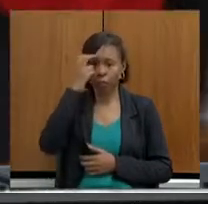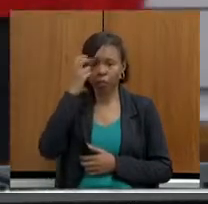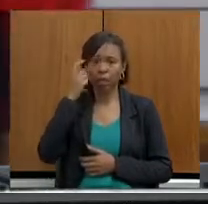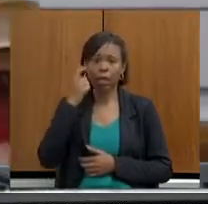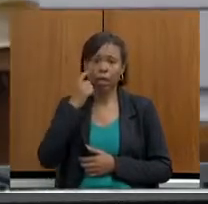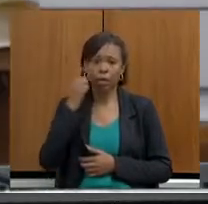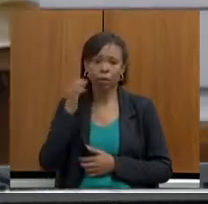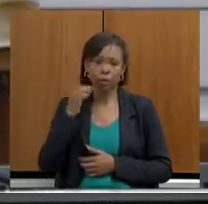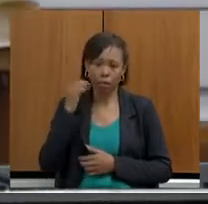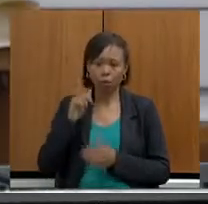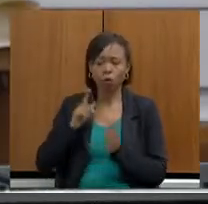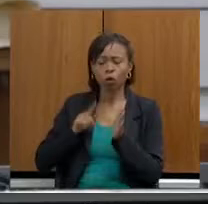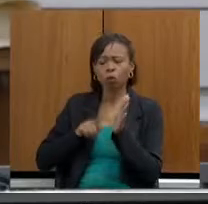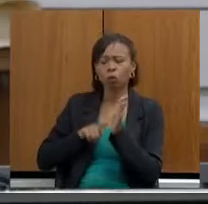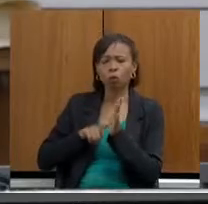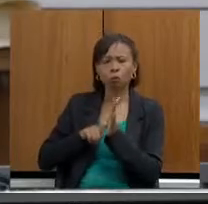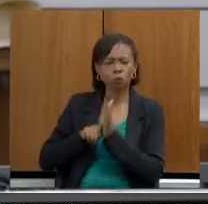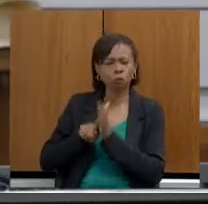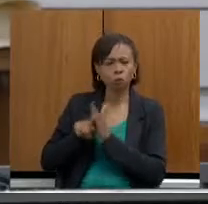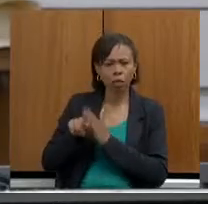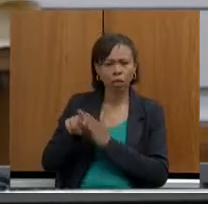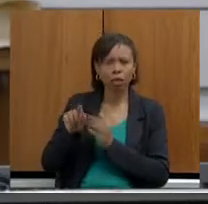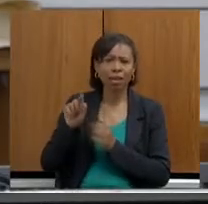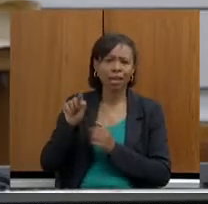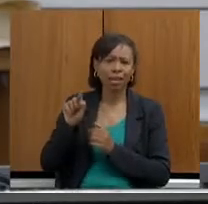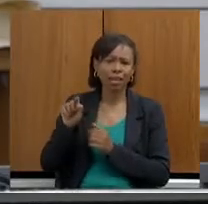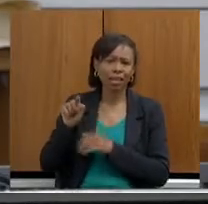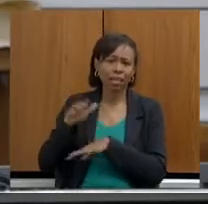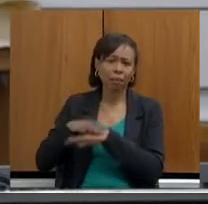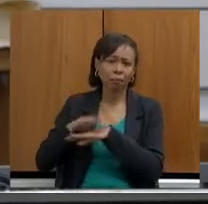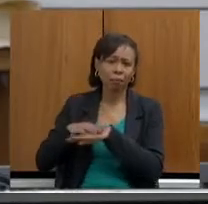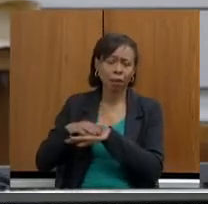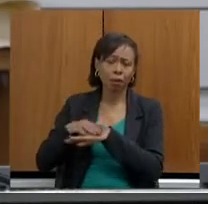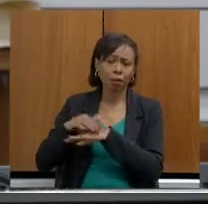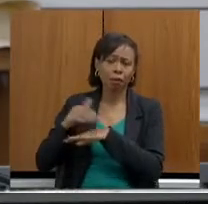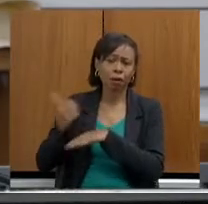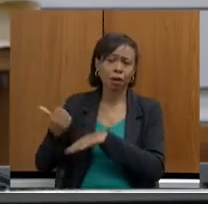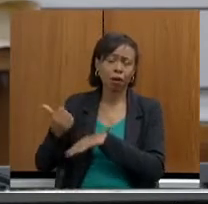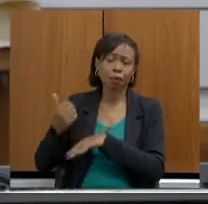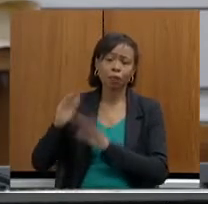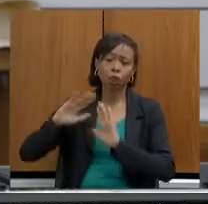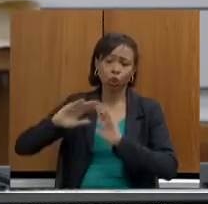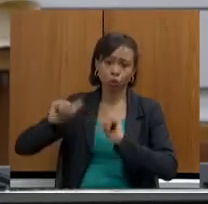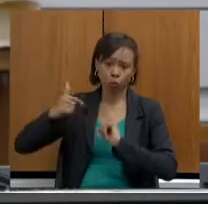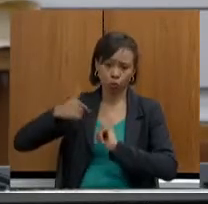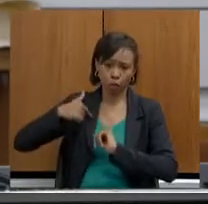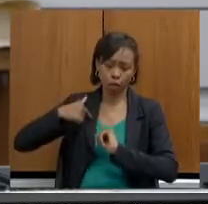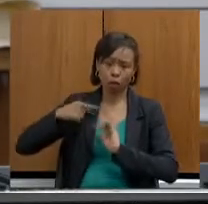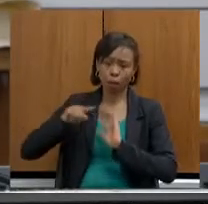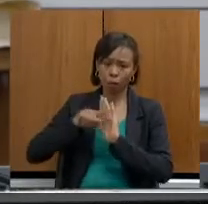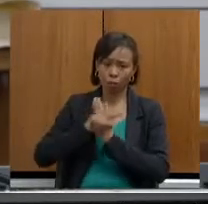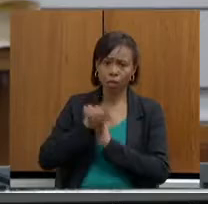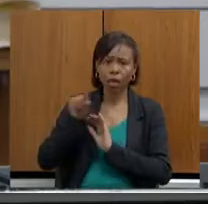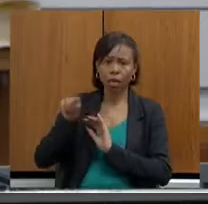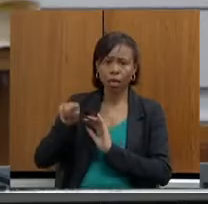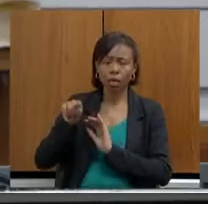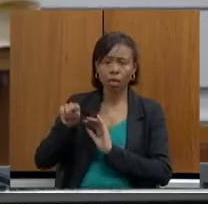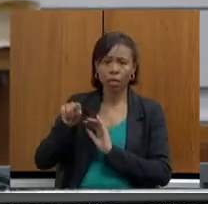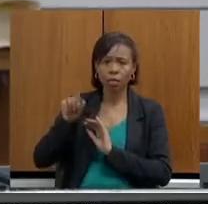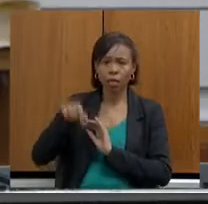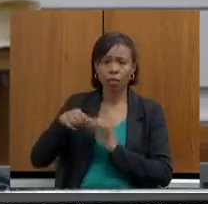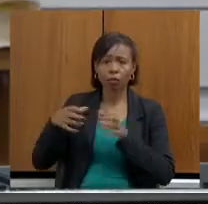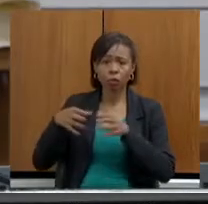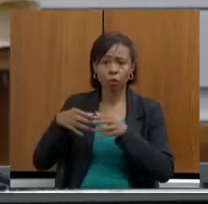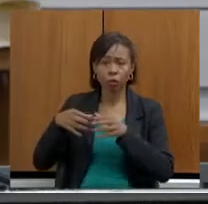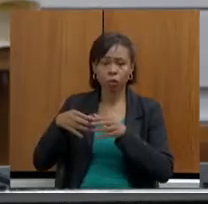o deputado Zé Guilherme pediu que eu perguntar se ele precisou sair não pode ficar mas ele é da comissão de defesa dos direitos da pessoa